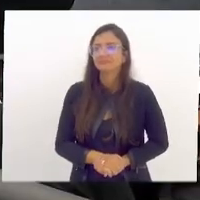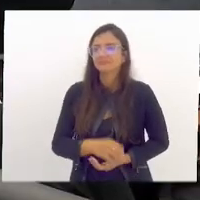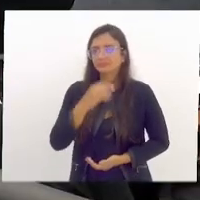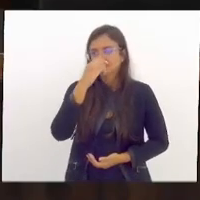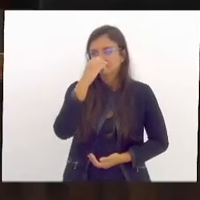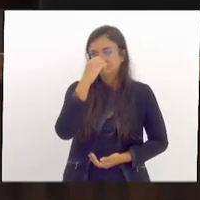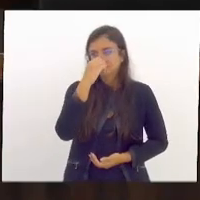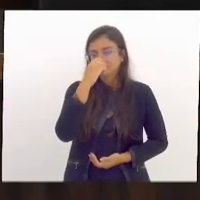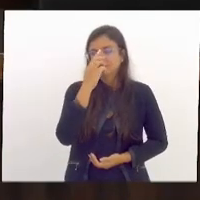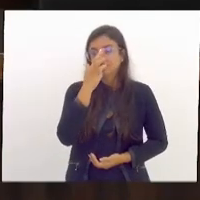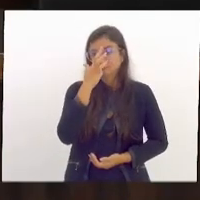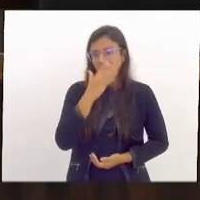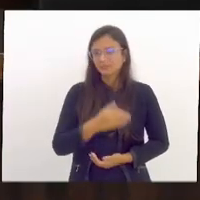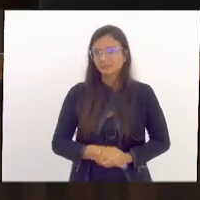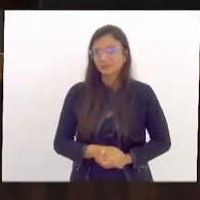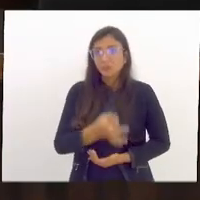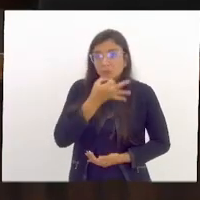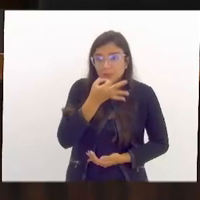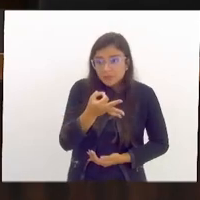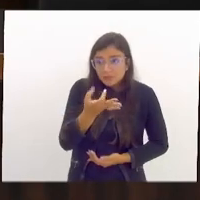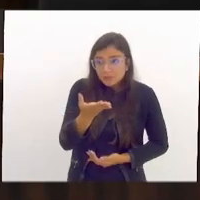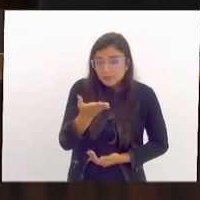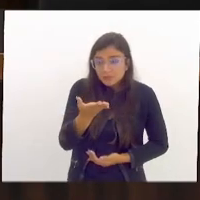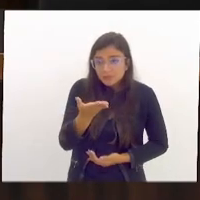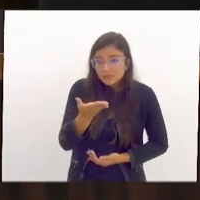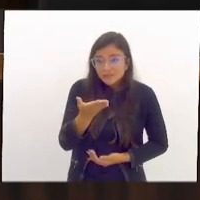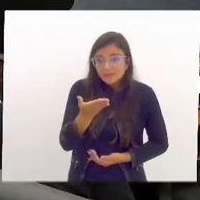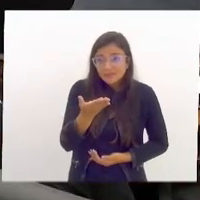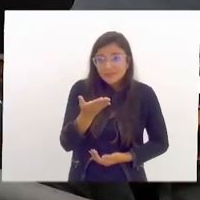E o parecer?